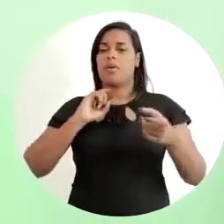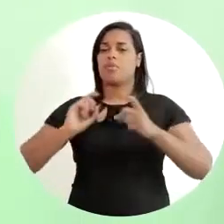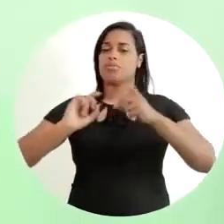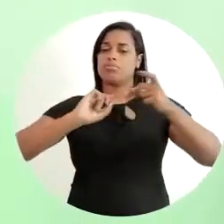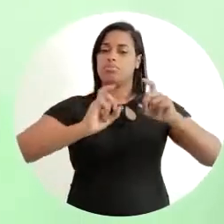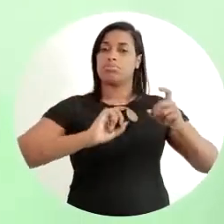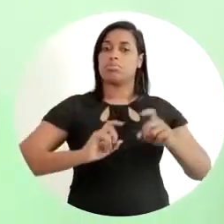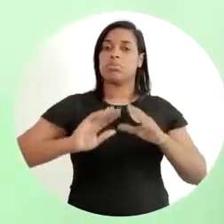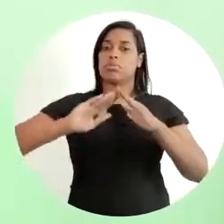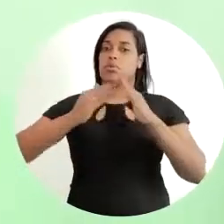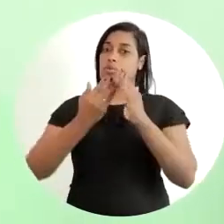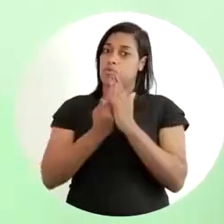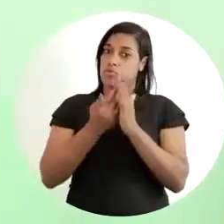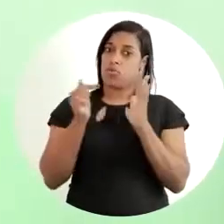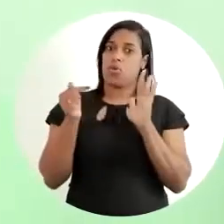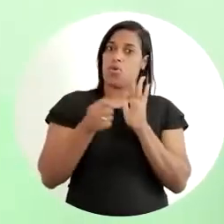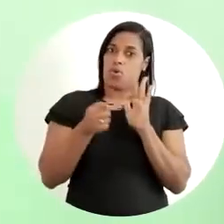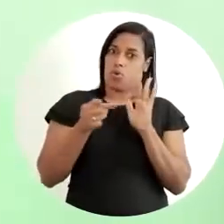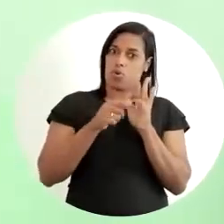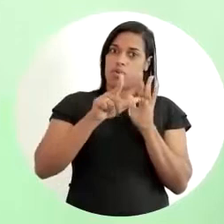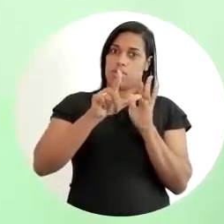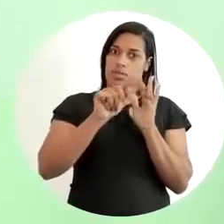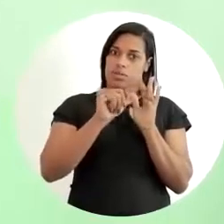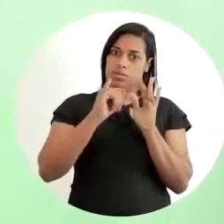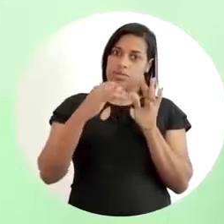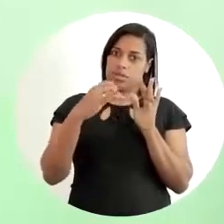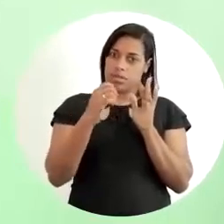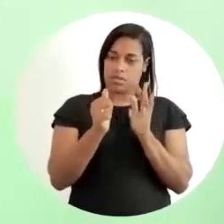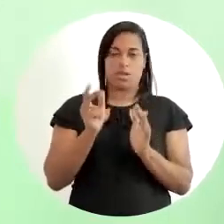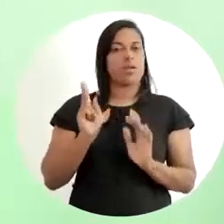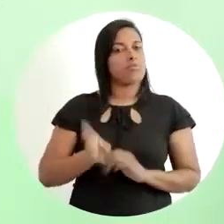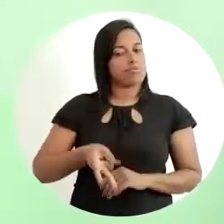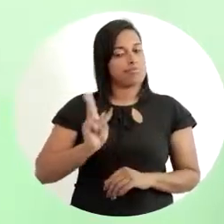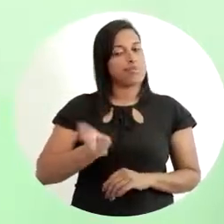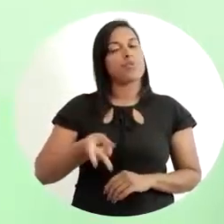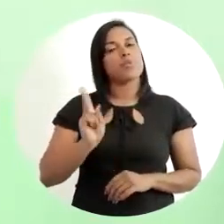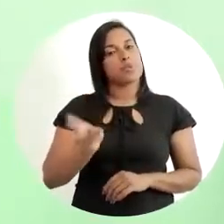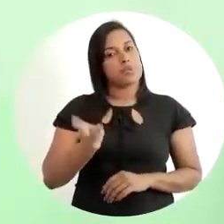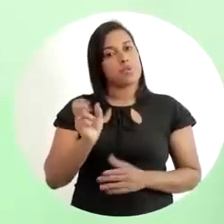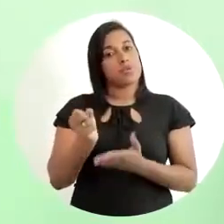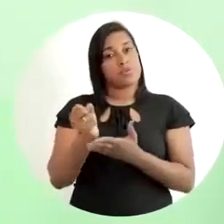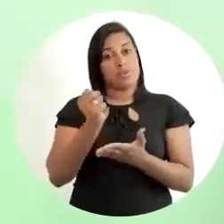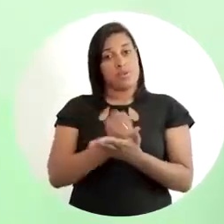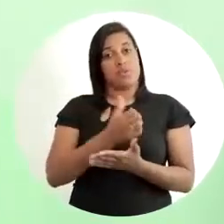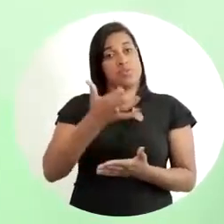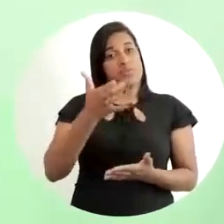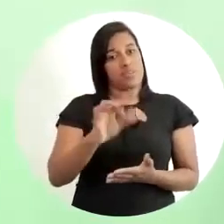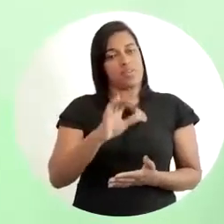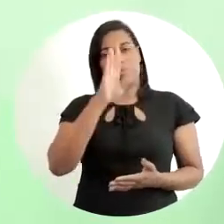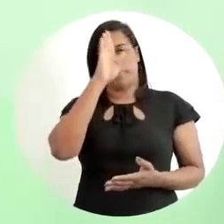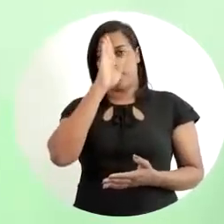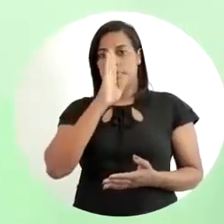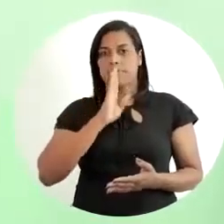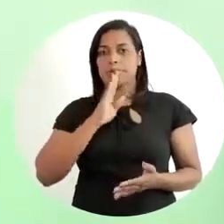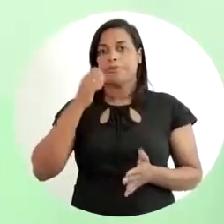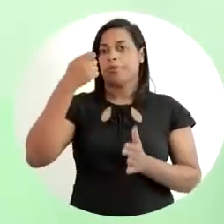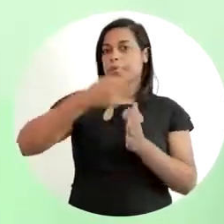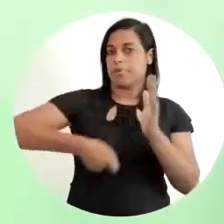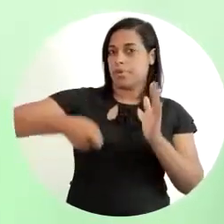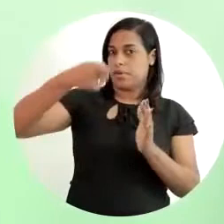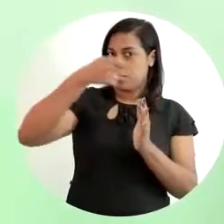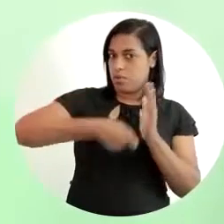a discussão de uma escola laica, continuando ainda do século XIX, mas